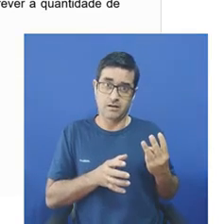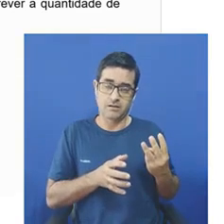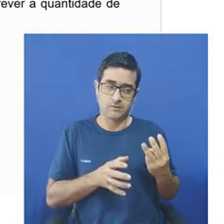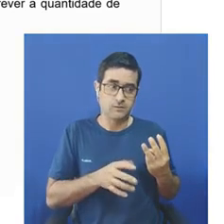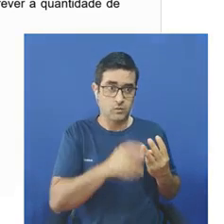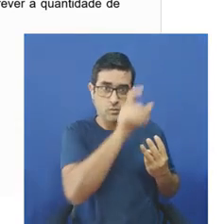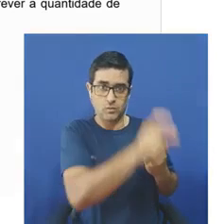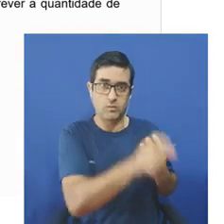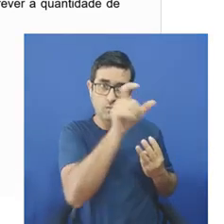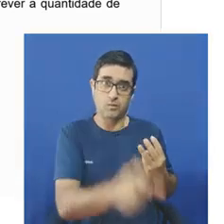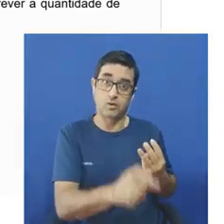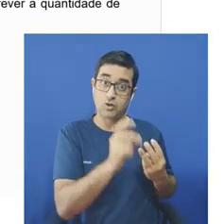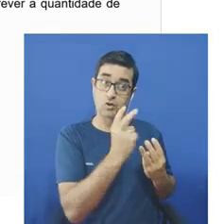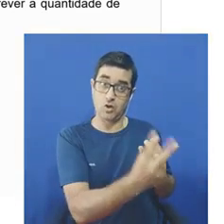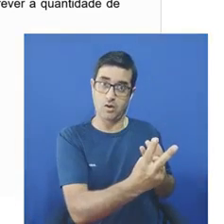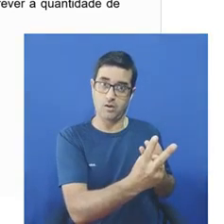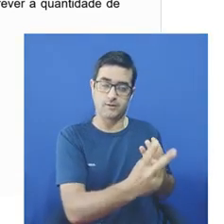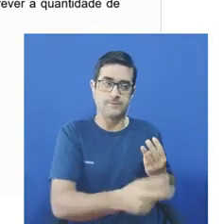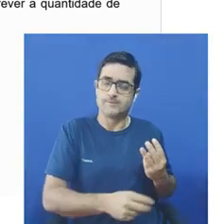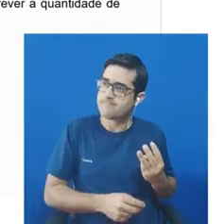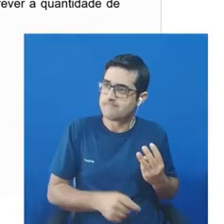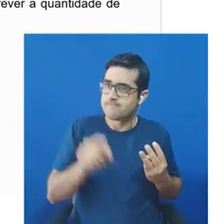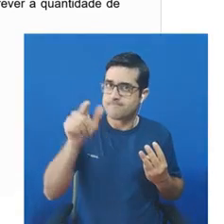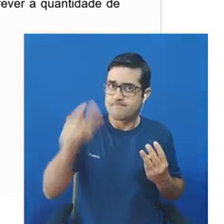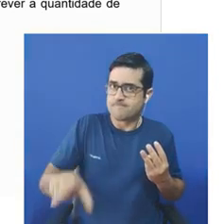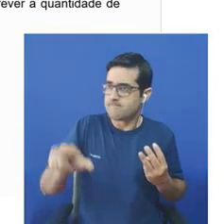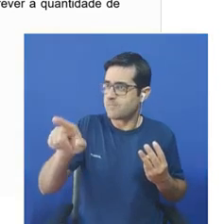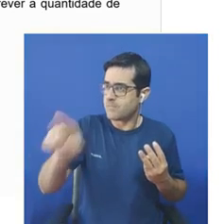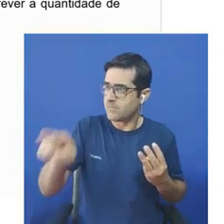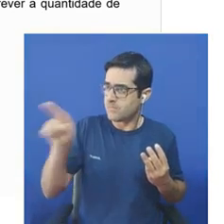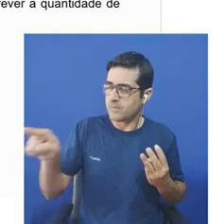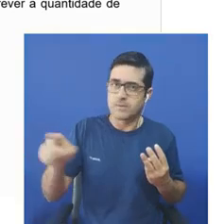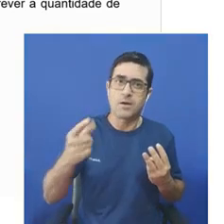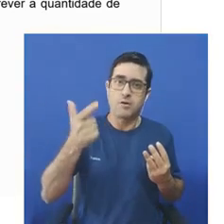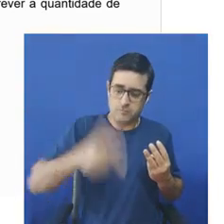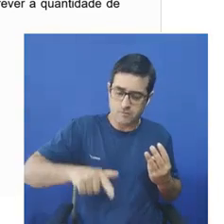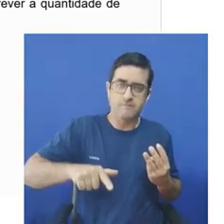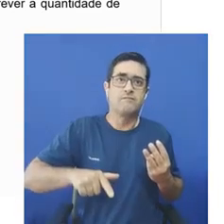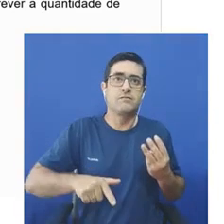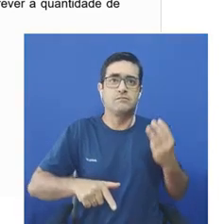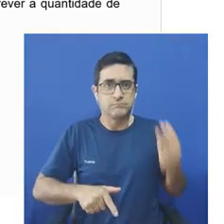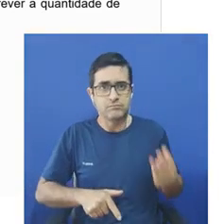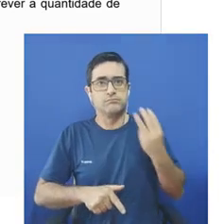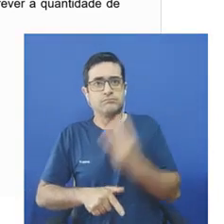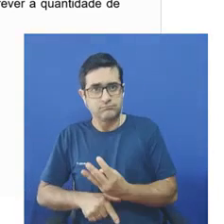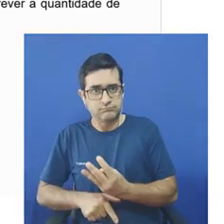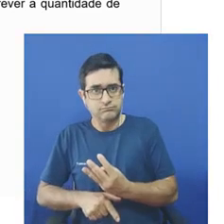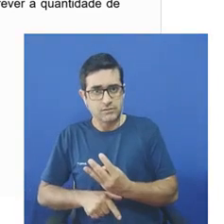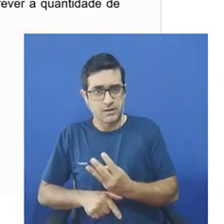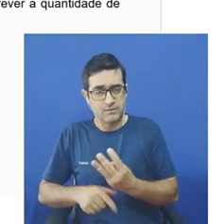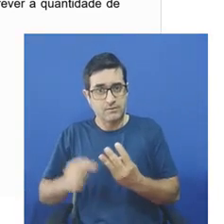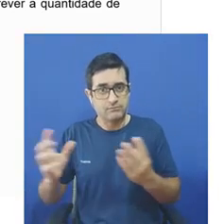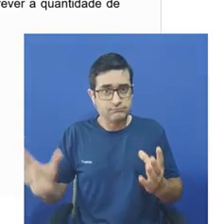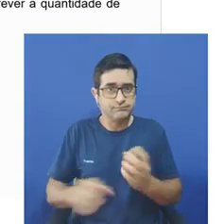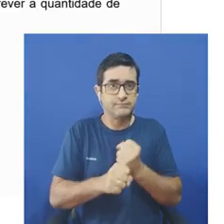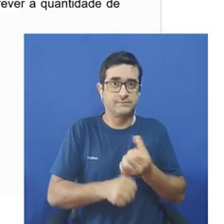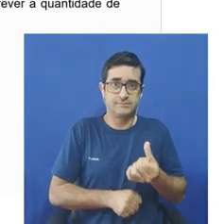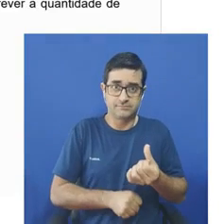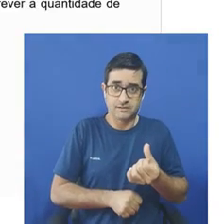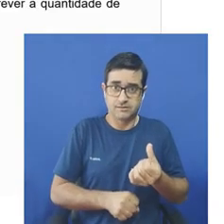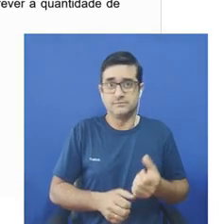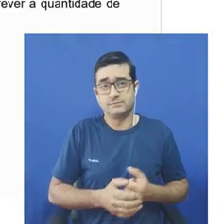minha receita para eu obter eu preciso de 3 xícaras de farinha. Agora, se eu quiser